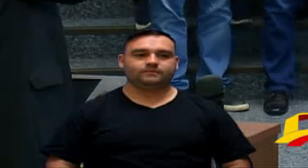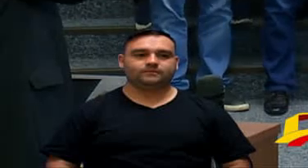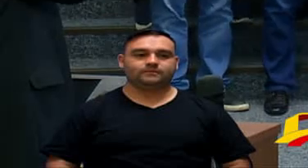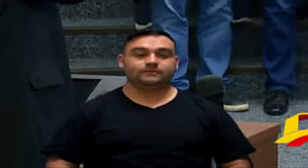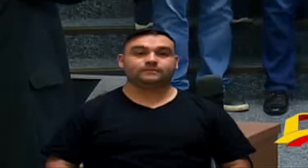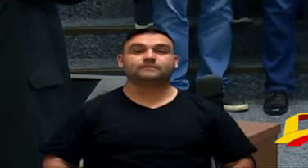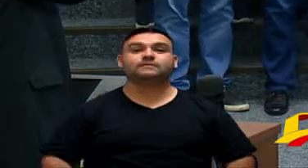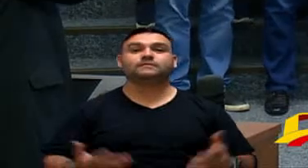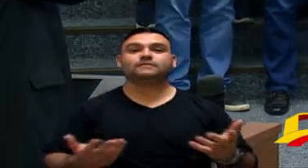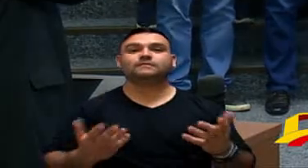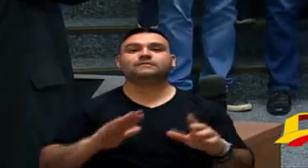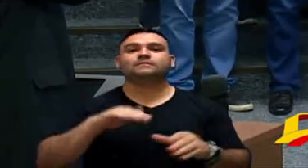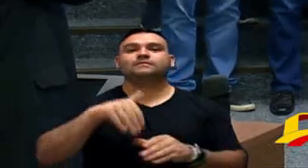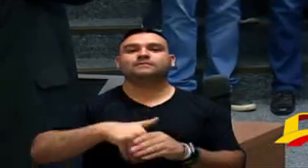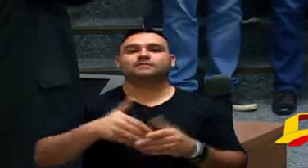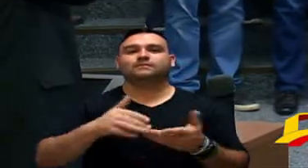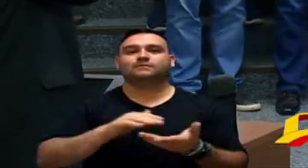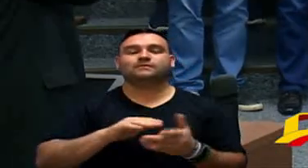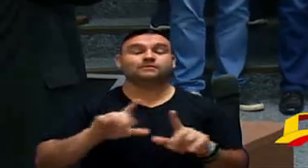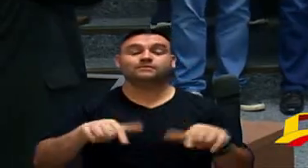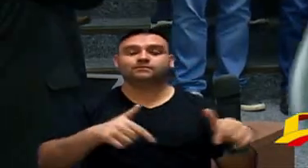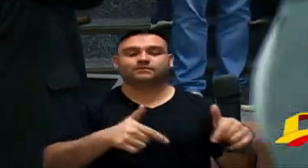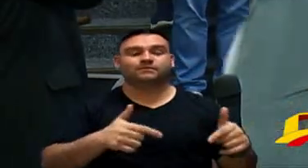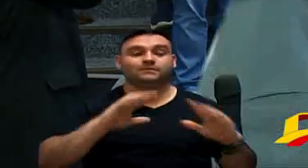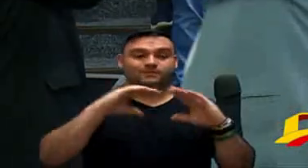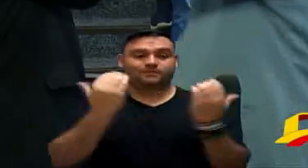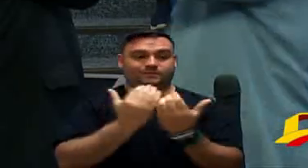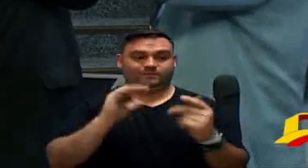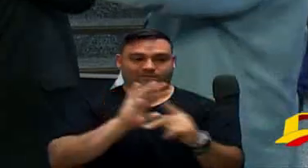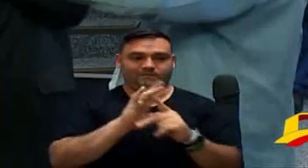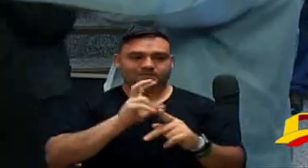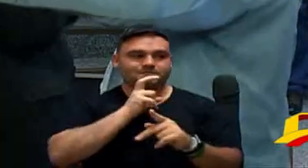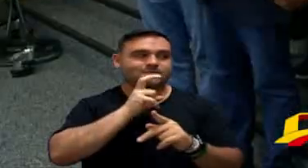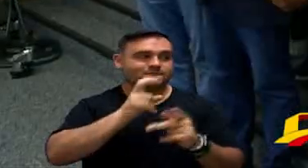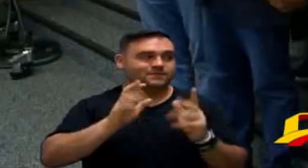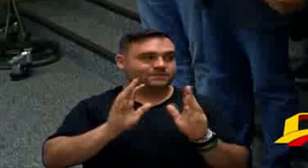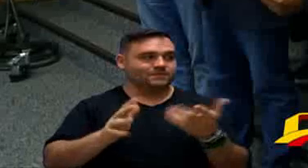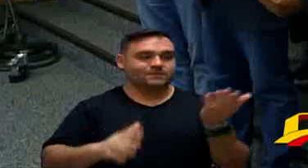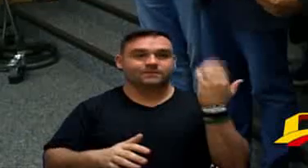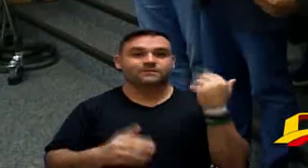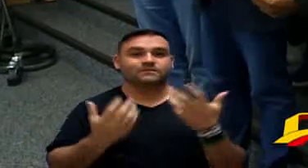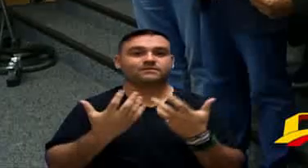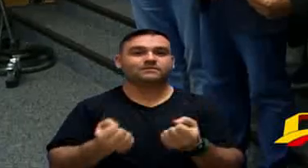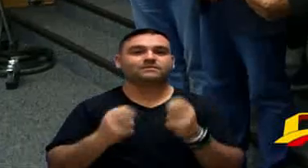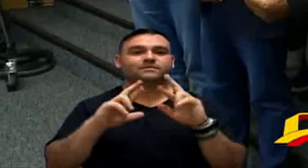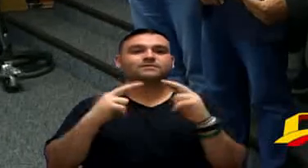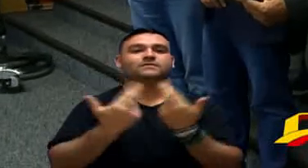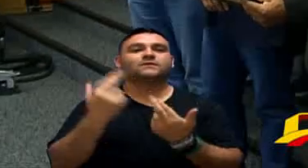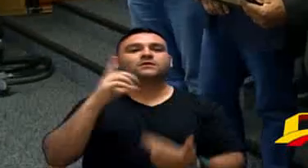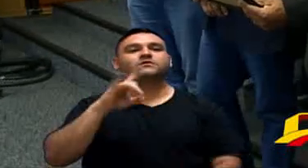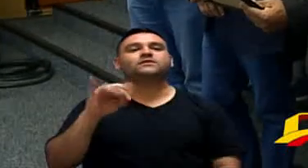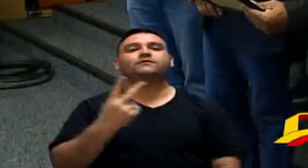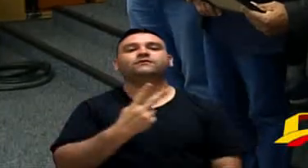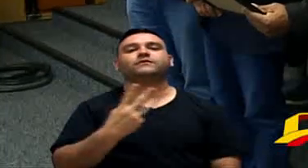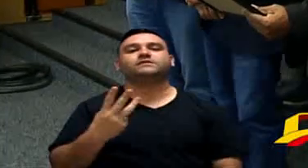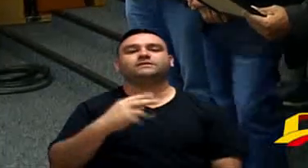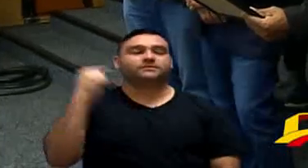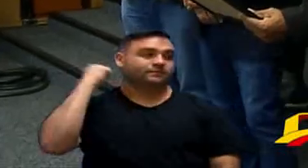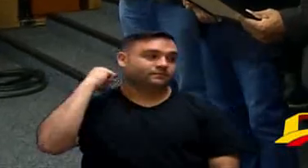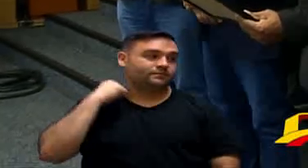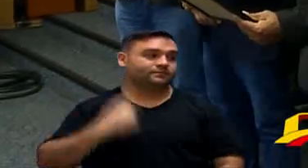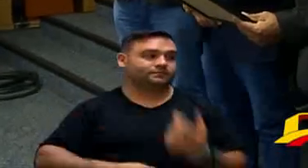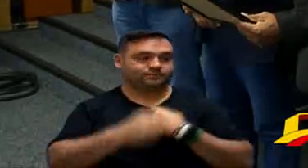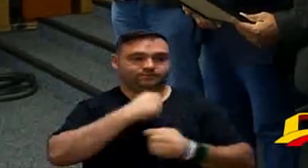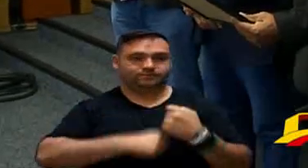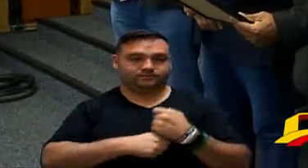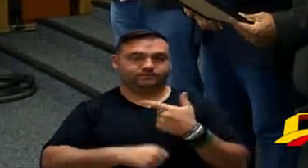votos de cobra atuações a Câmara Municipal de Sorocaba conforme aprovado em sua reunião no dia 23 de maio de